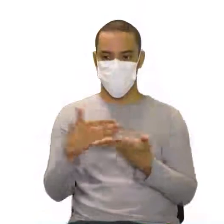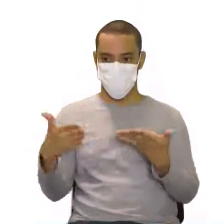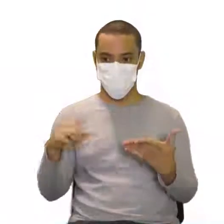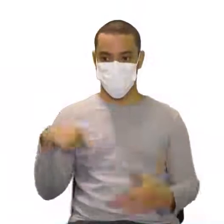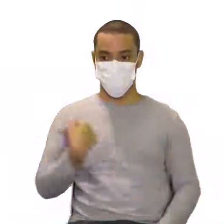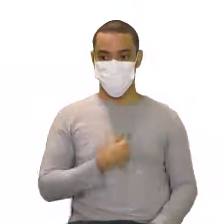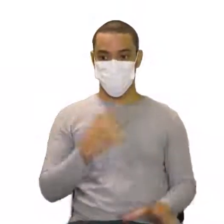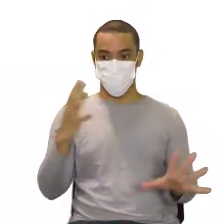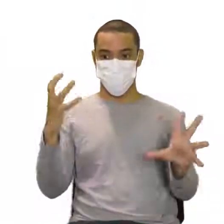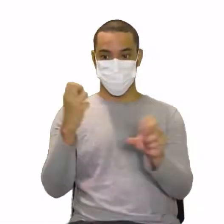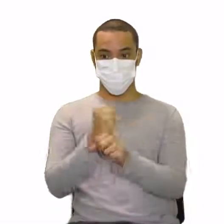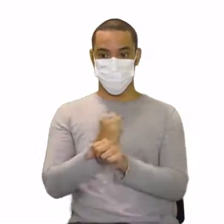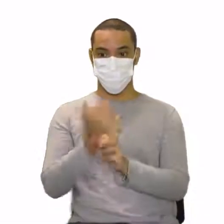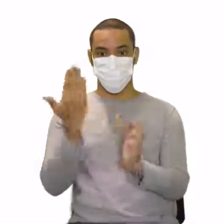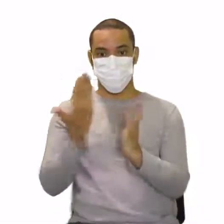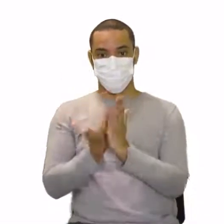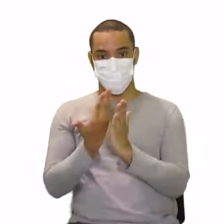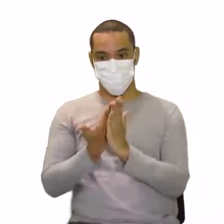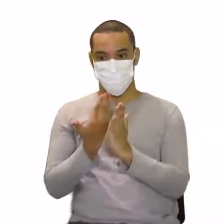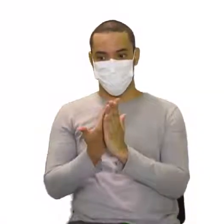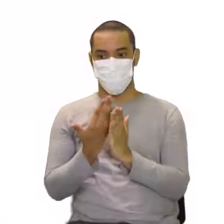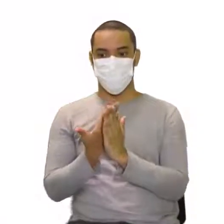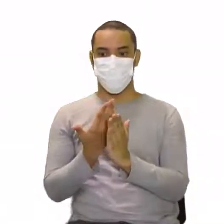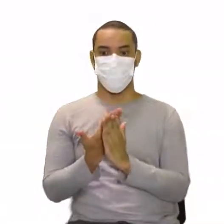Nosso resumo aí da aula